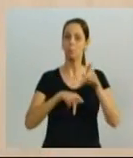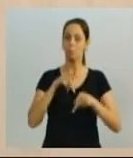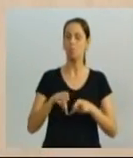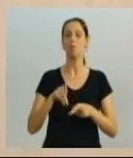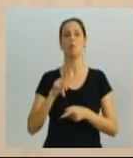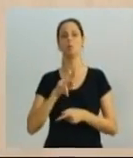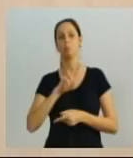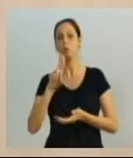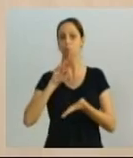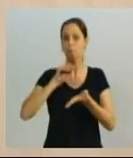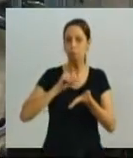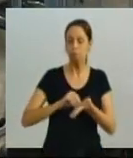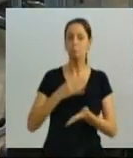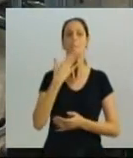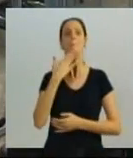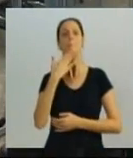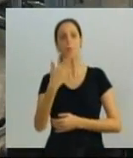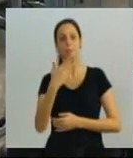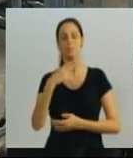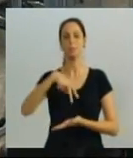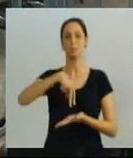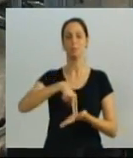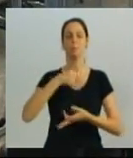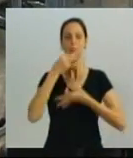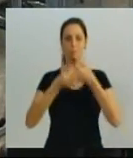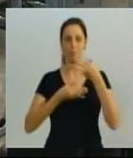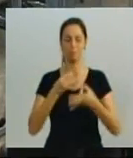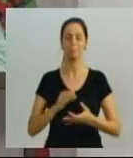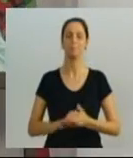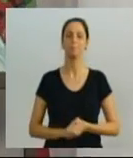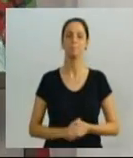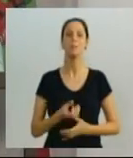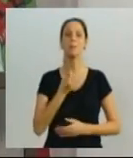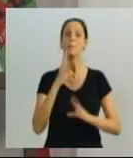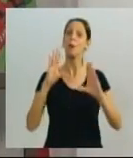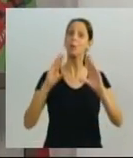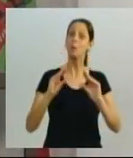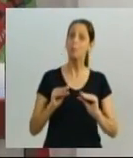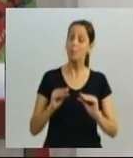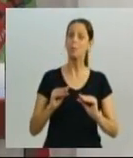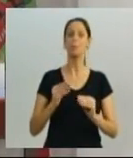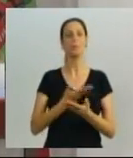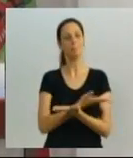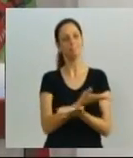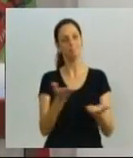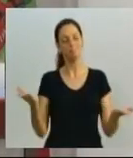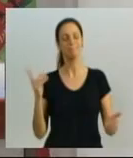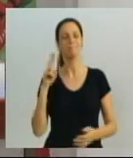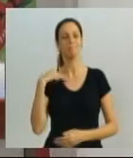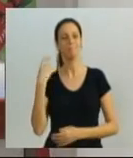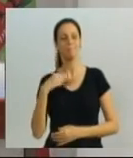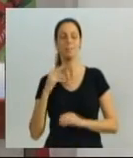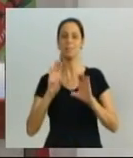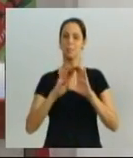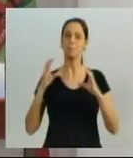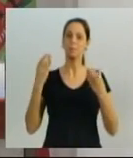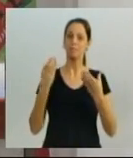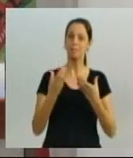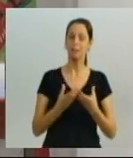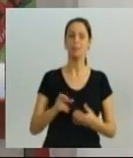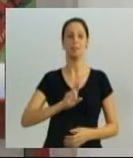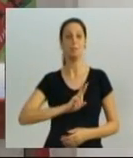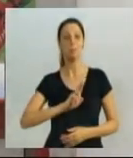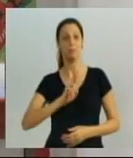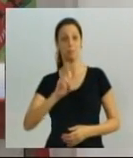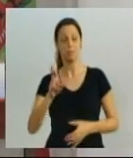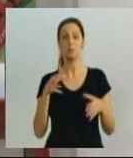o tempo adiante. Ivan, por favor. Boa noite, colegas vereadores, boa noite, comunidade, representantes de partidos políticos,